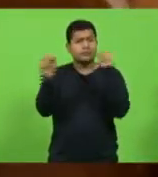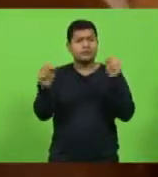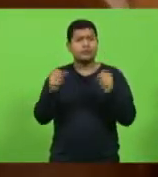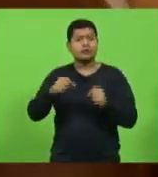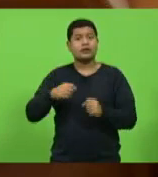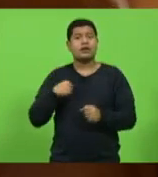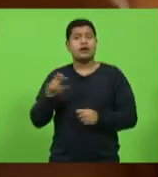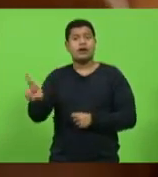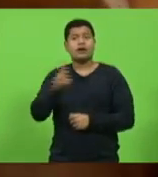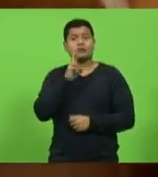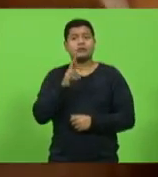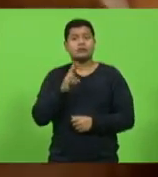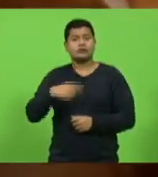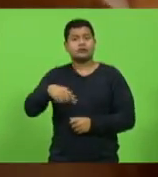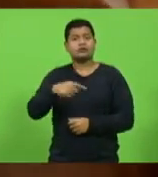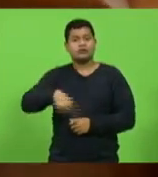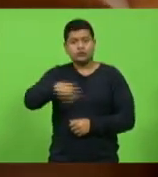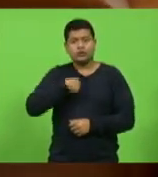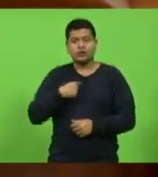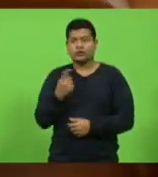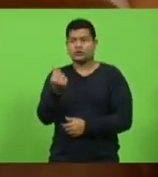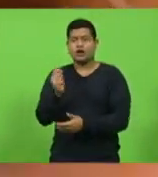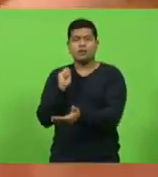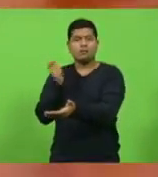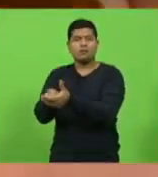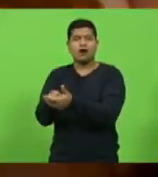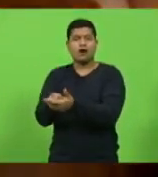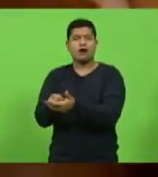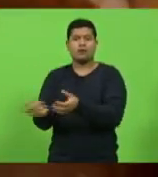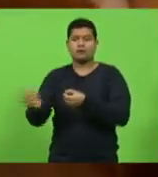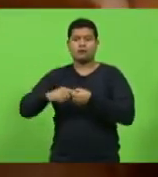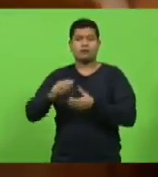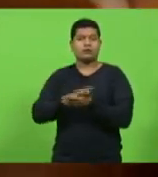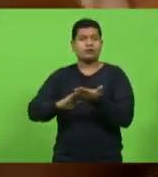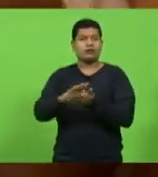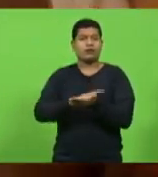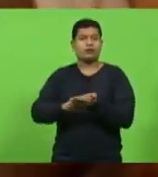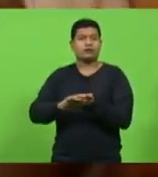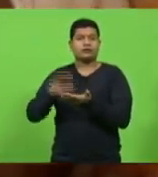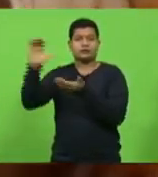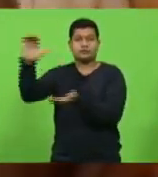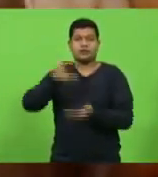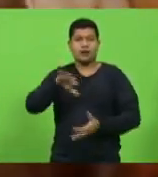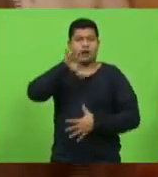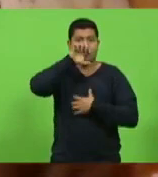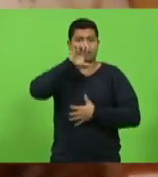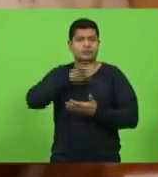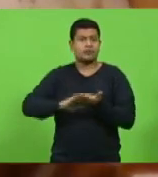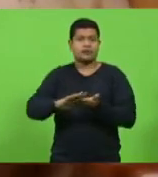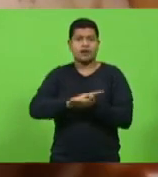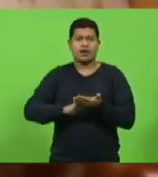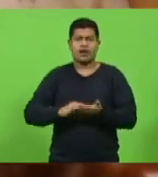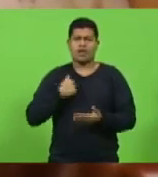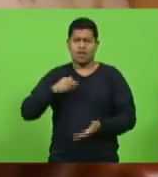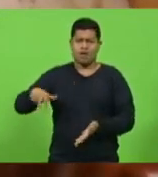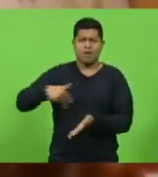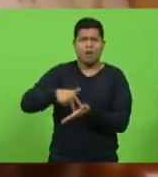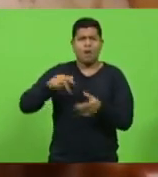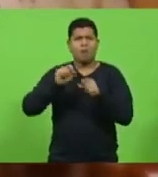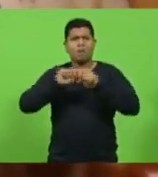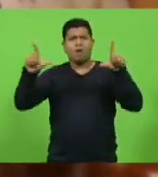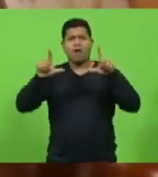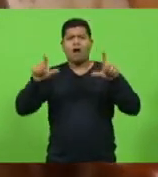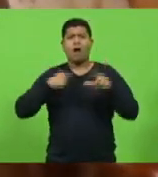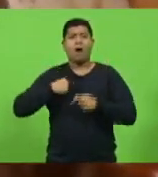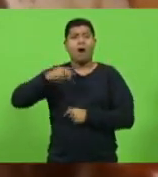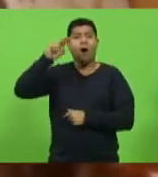dinheiro e sem os respiradores. Eu não preciso aqui fazer qualquer forma de sensacionalismo e relembrar o